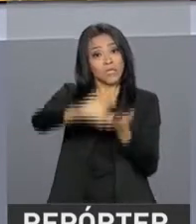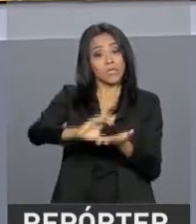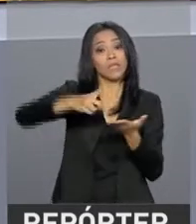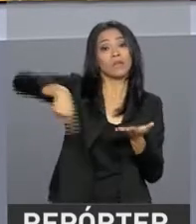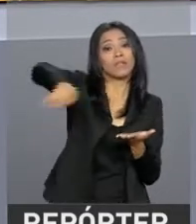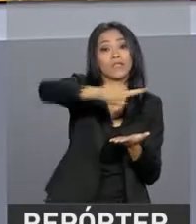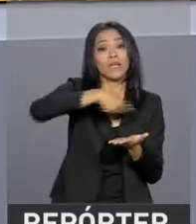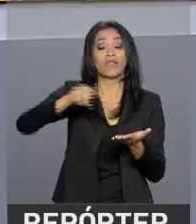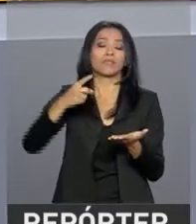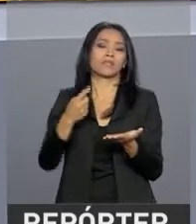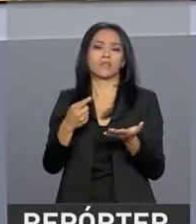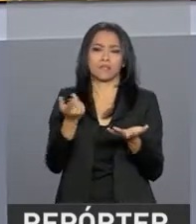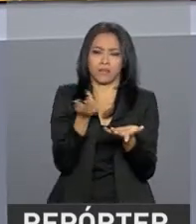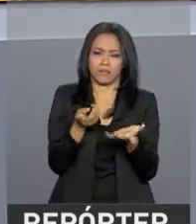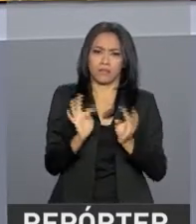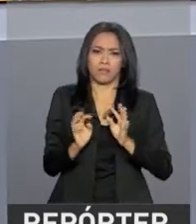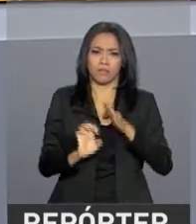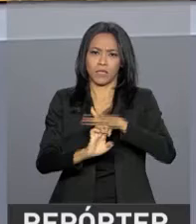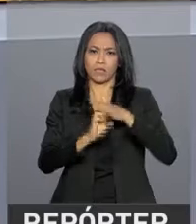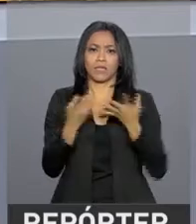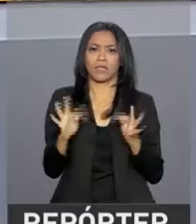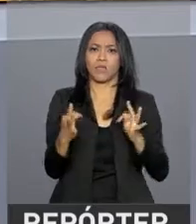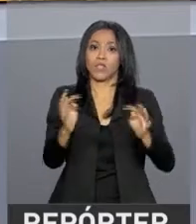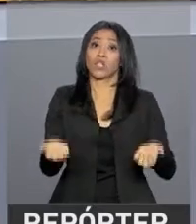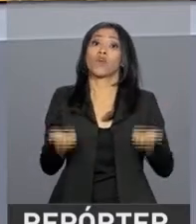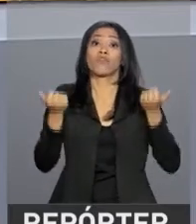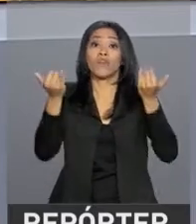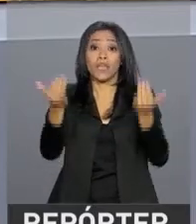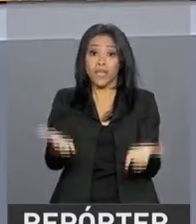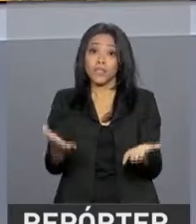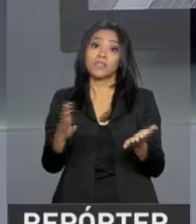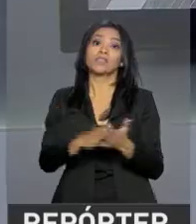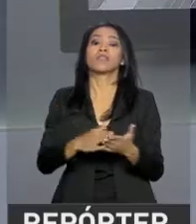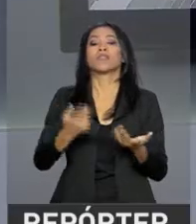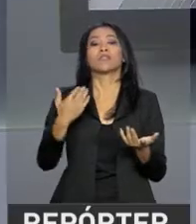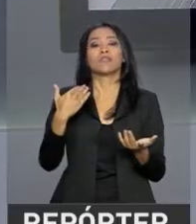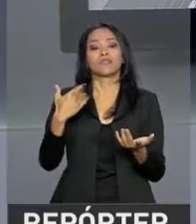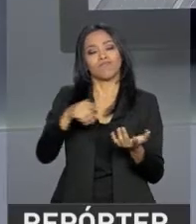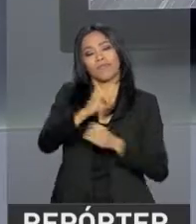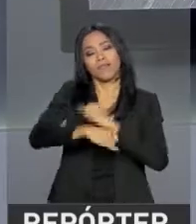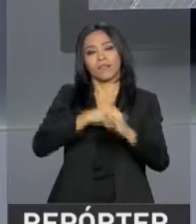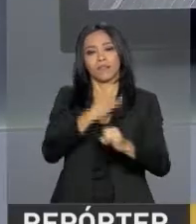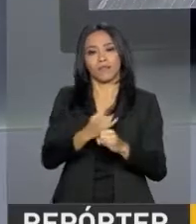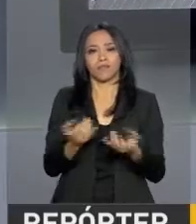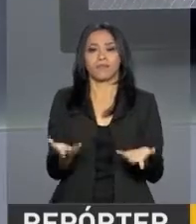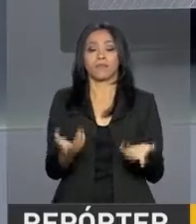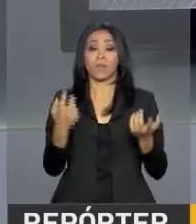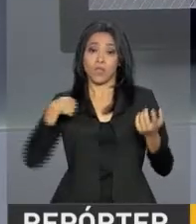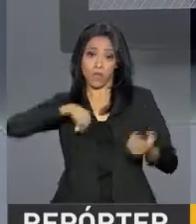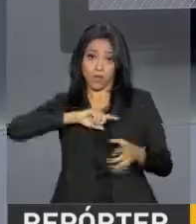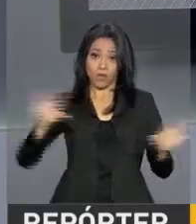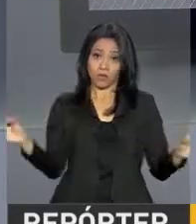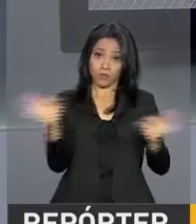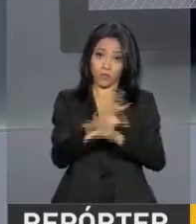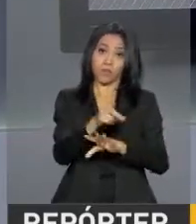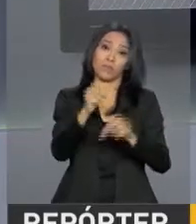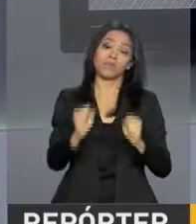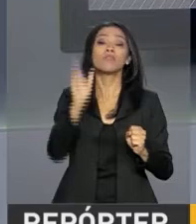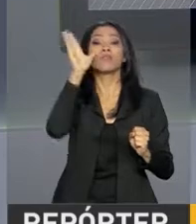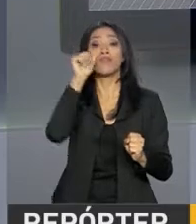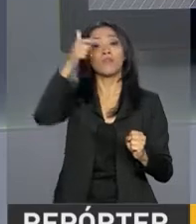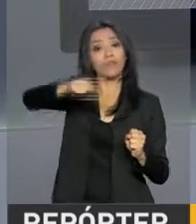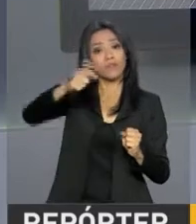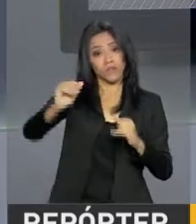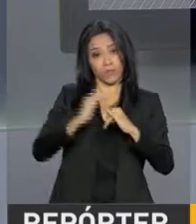que oferecem serviços financeiros pela internet e nós ficamos por aqui mas você pode rever as reportagens no